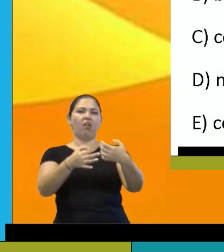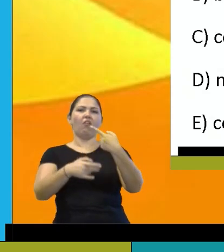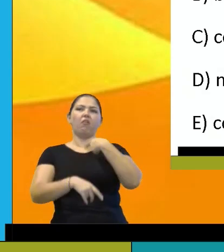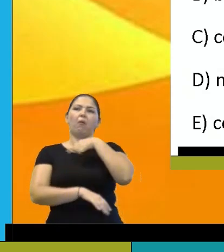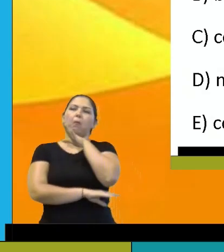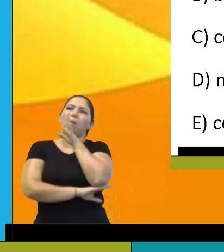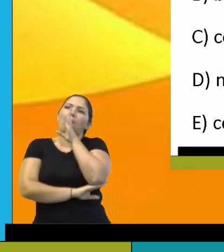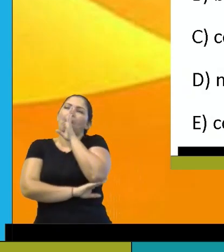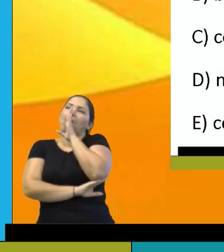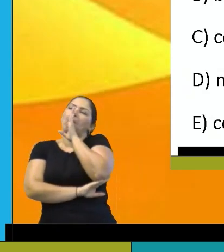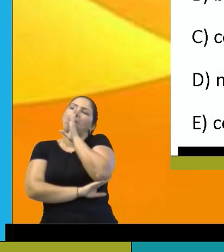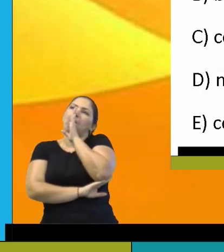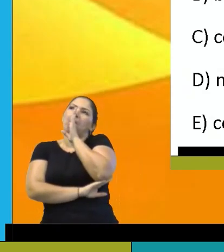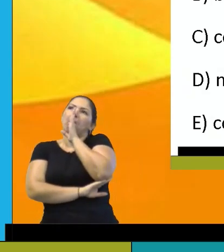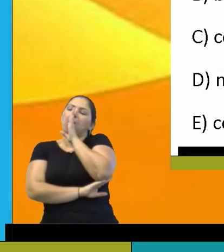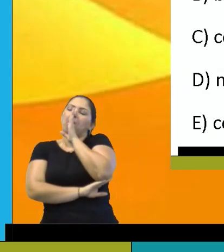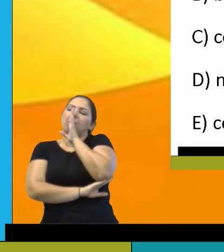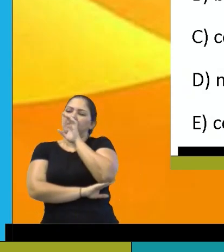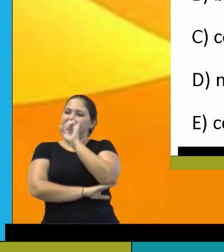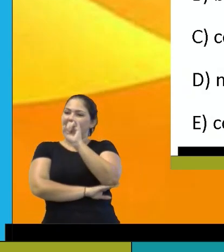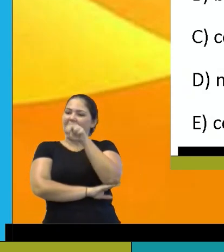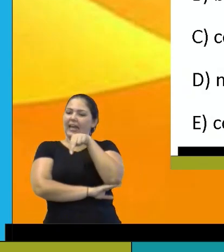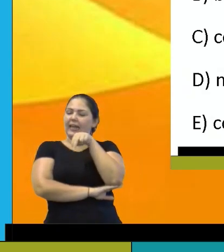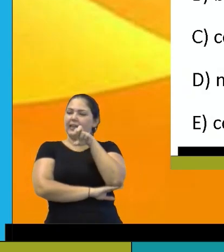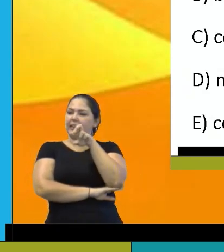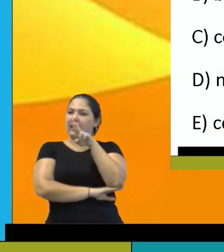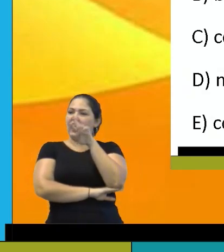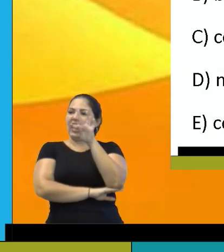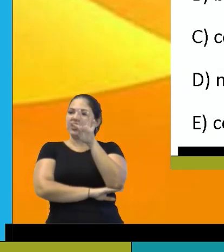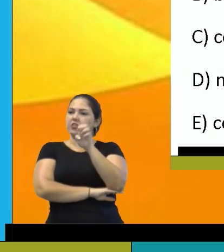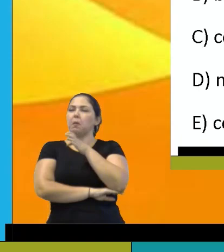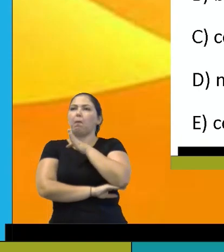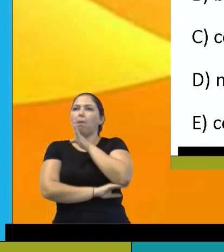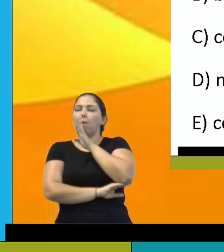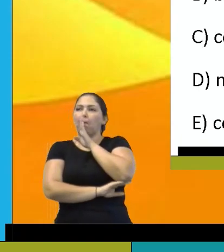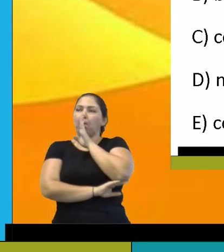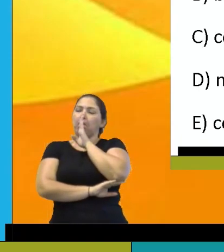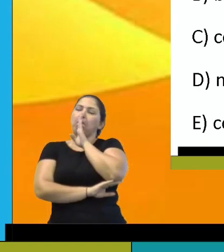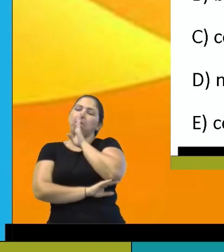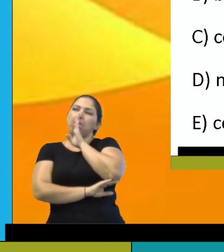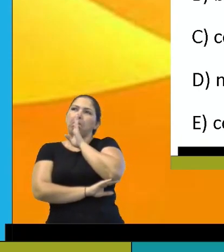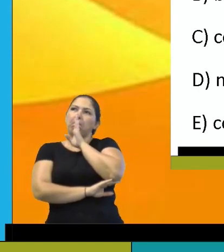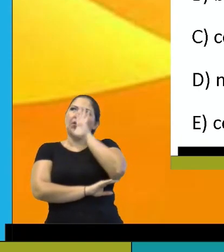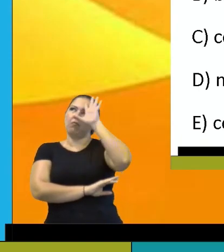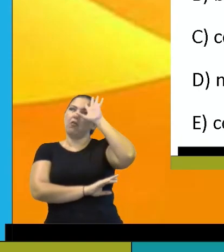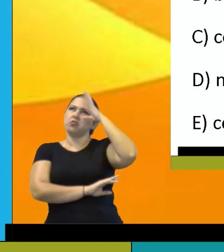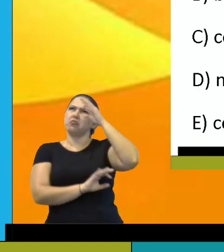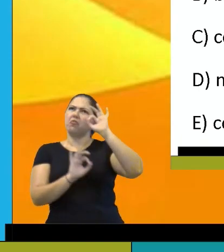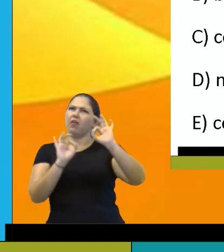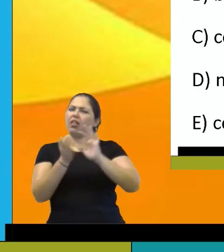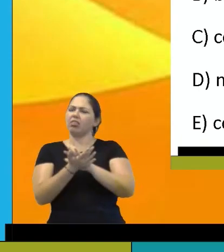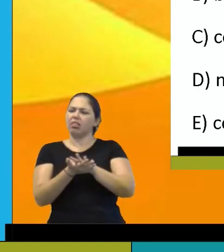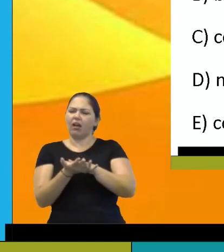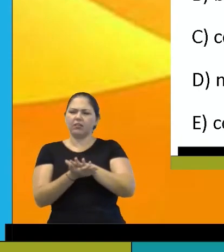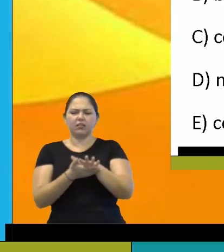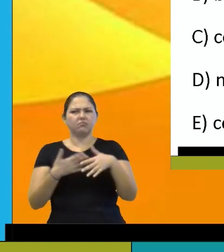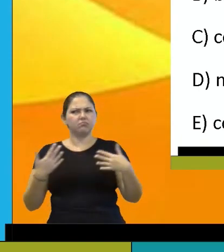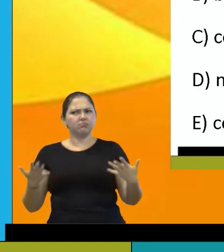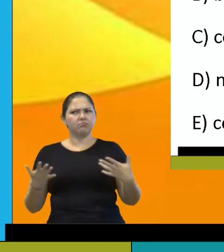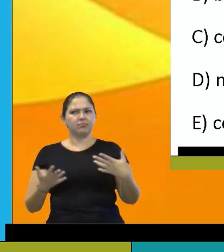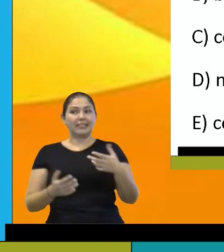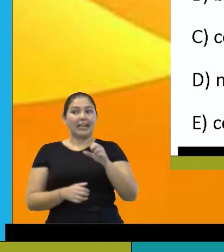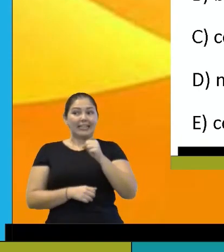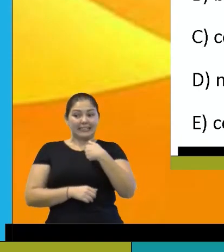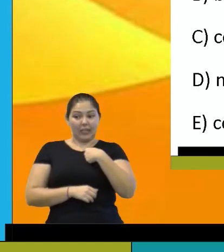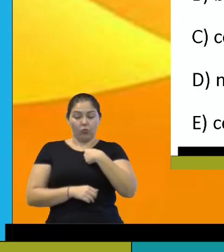inerte? O que é inércia? Ficar parado. O bom governante, ele deve ficar parado ou ele deve